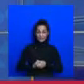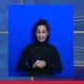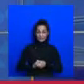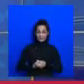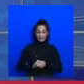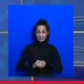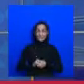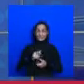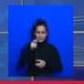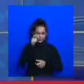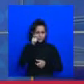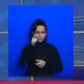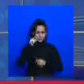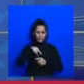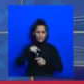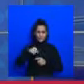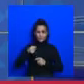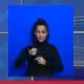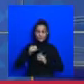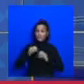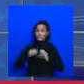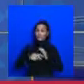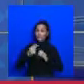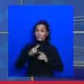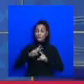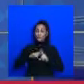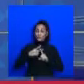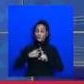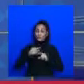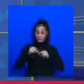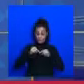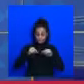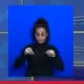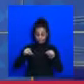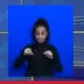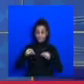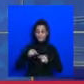37. Vamos conferir as dezenas sorteadas no segundo sorteio da dupla cena.